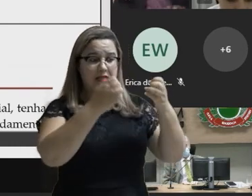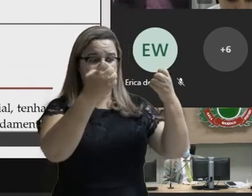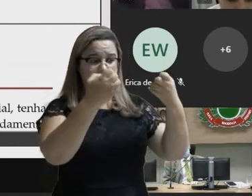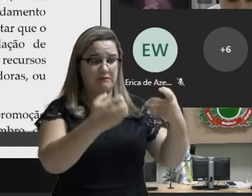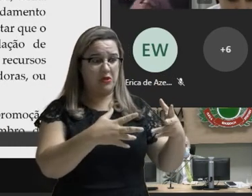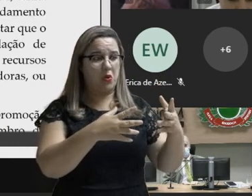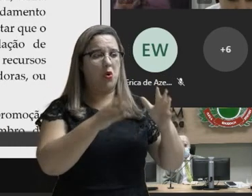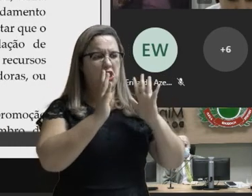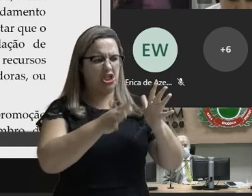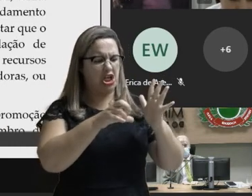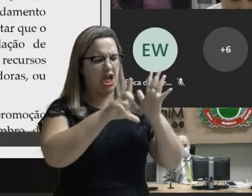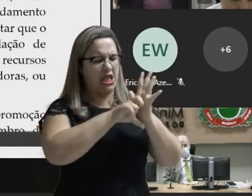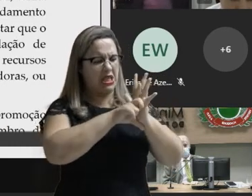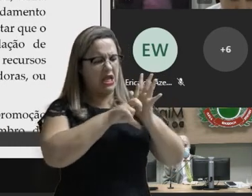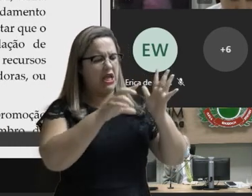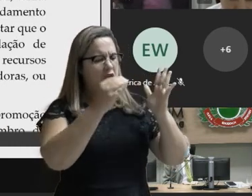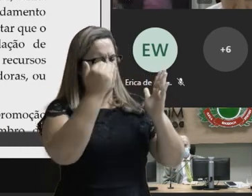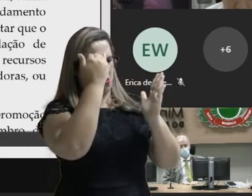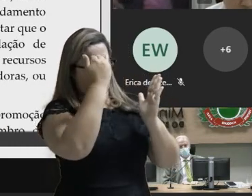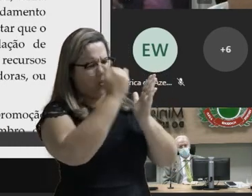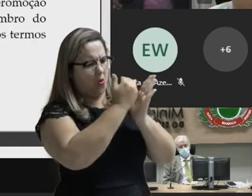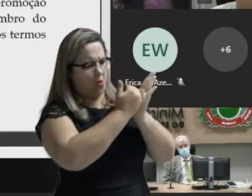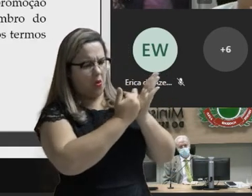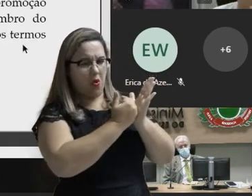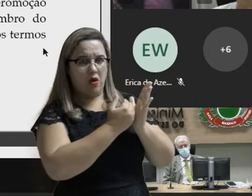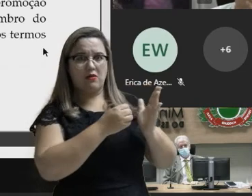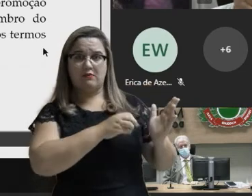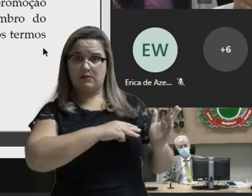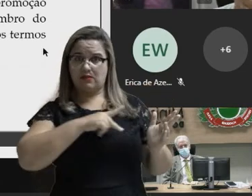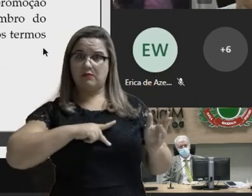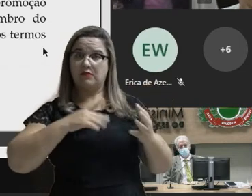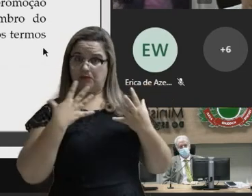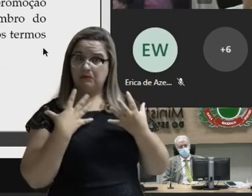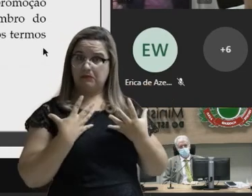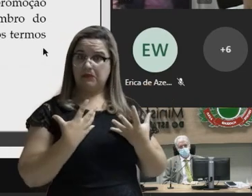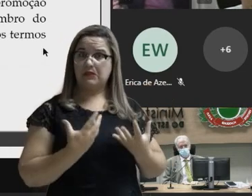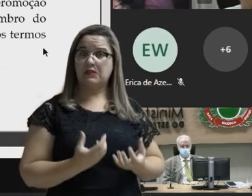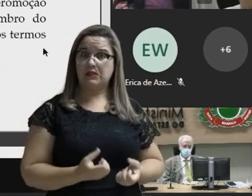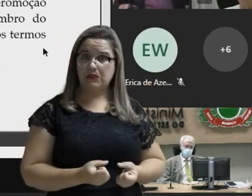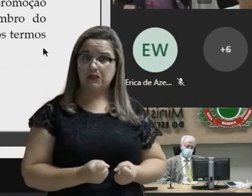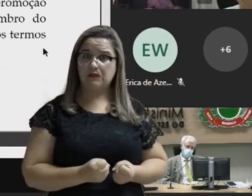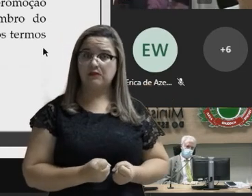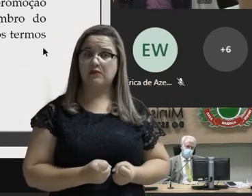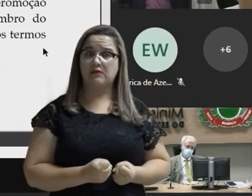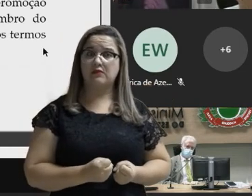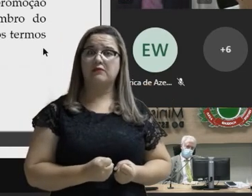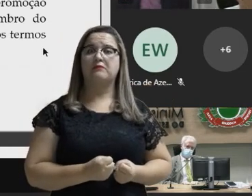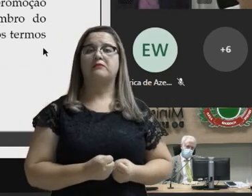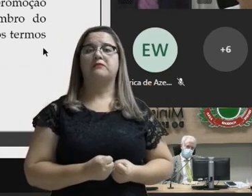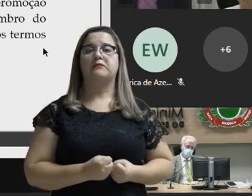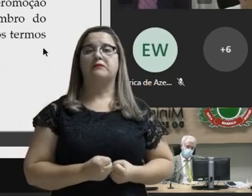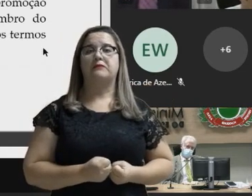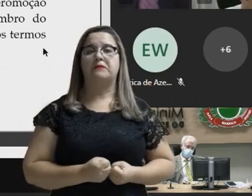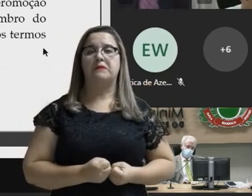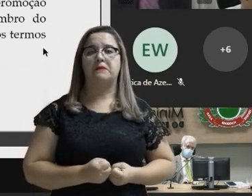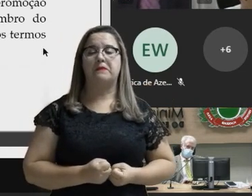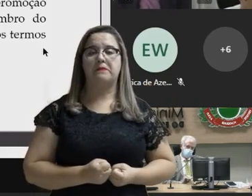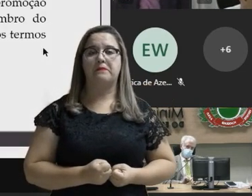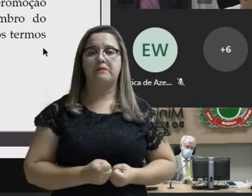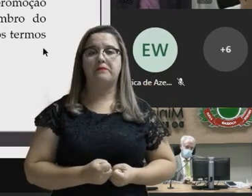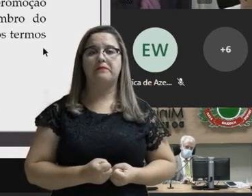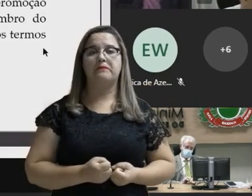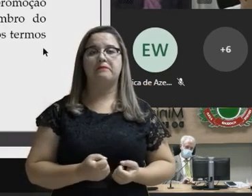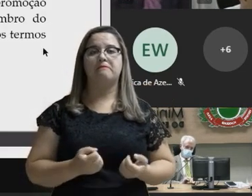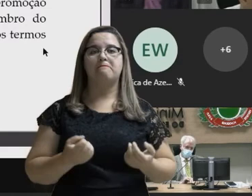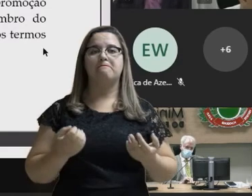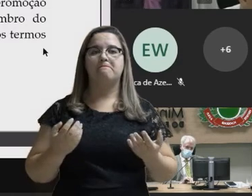regularizando a situação e o Ministério Público aceitou a sua justificativa sem elaborar nenhum termo. E